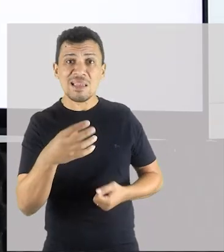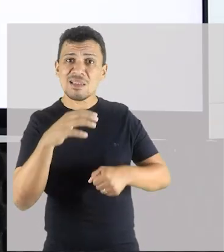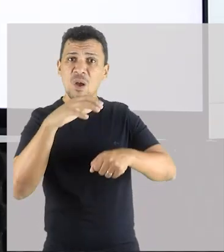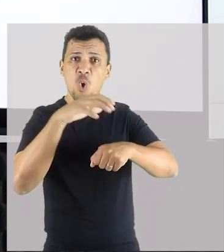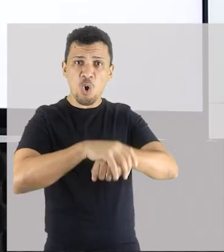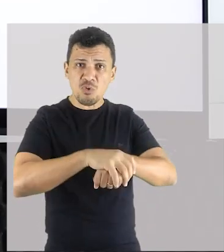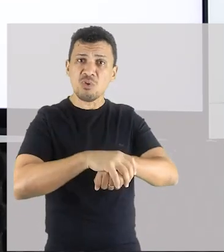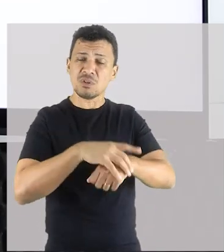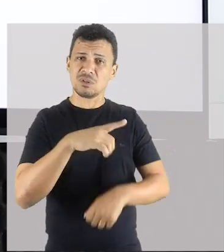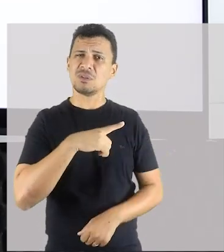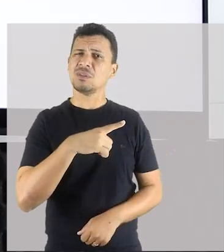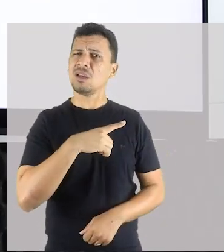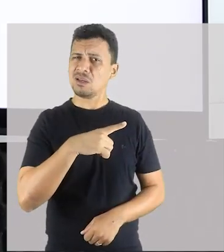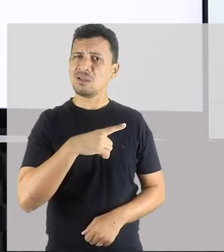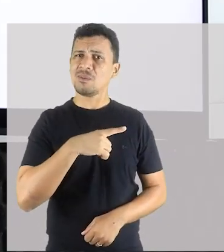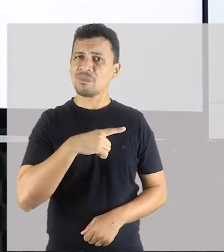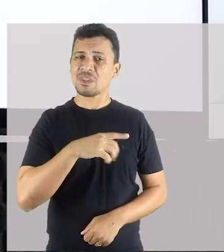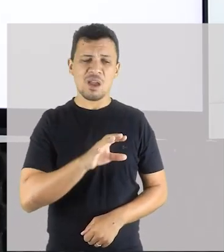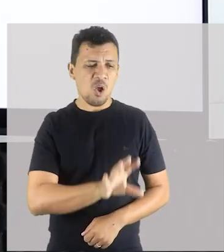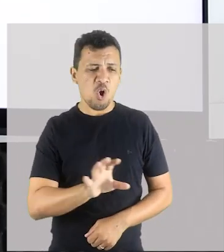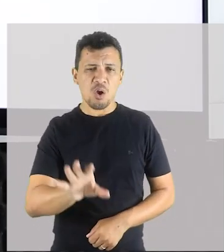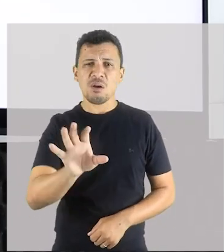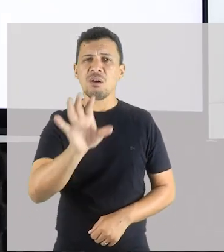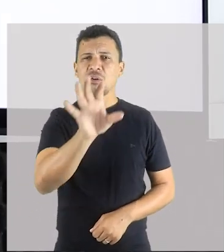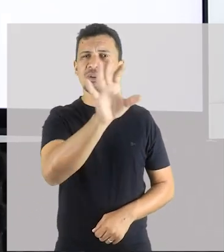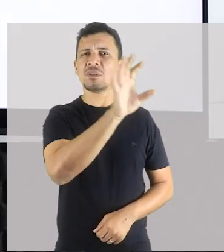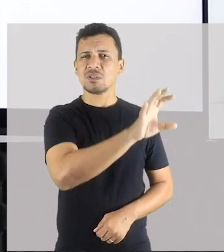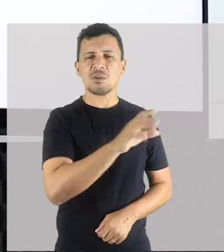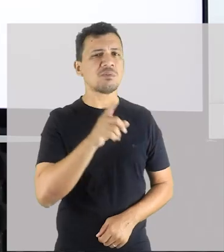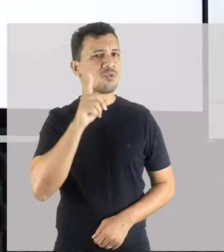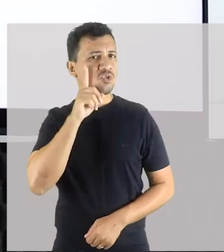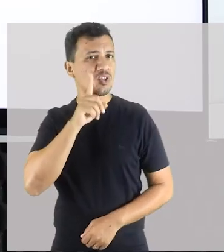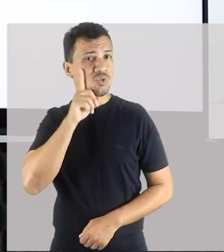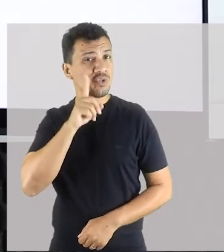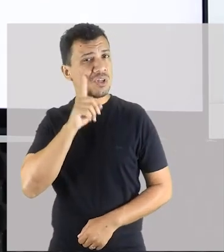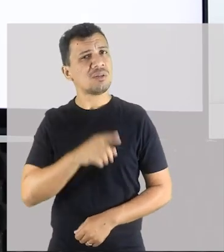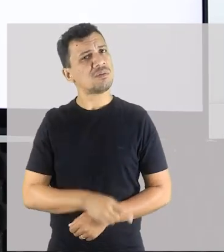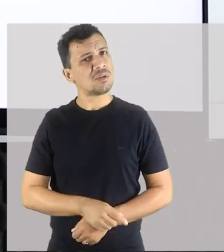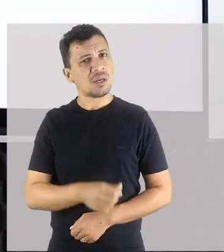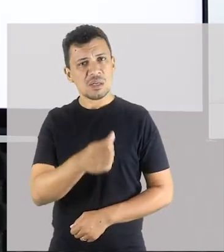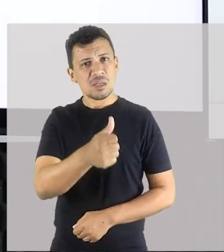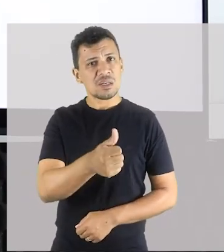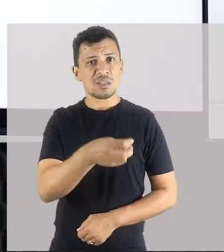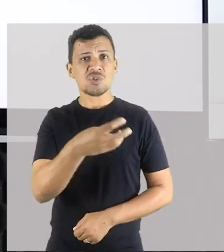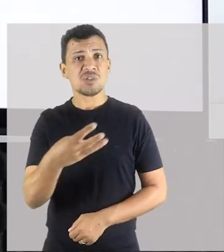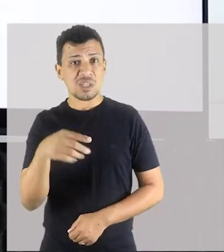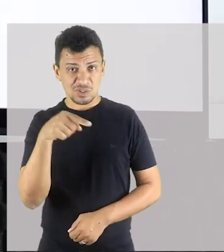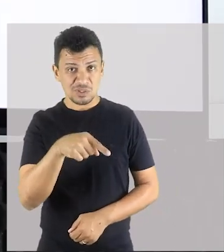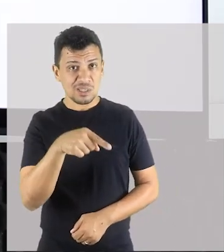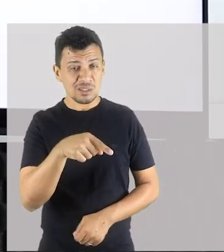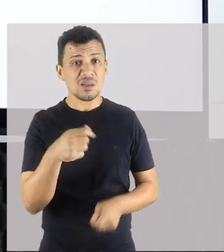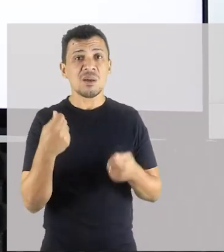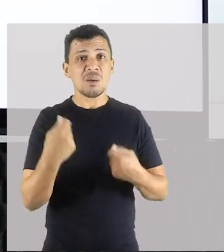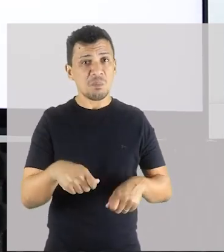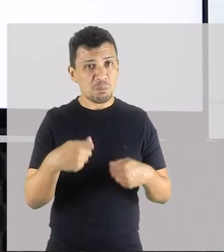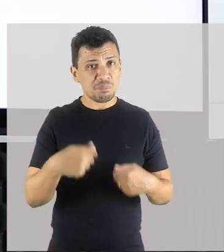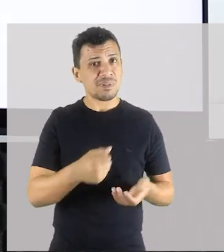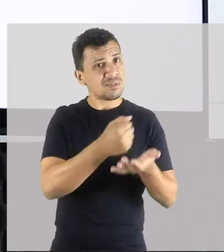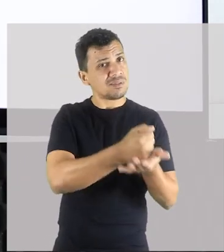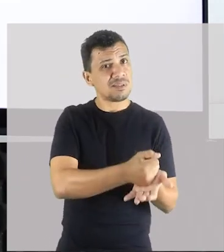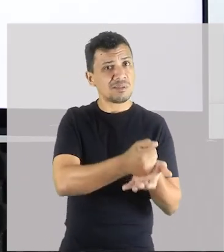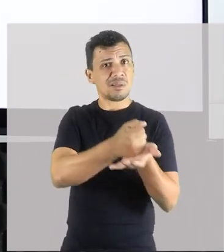essa é a divisão que vai se ter desse território, que nós conhecemos hoje como Estados Unidos, e essas 13 colônias, então, precisam nos dar